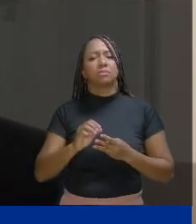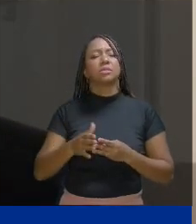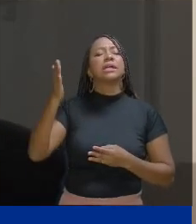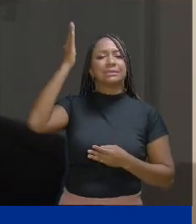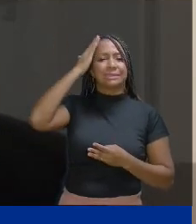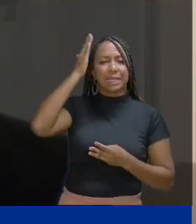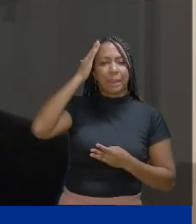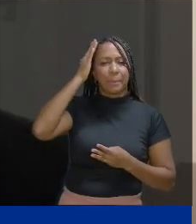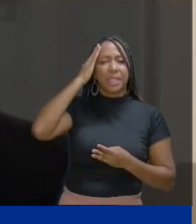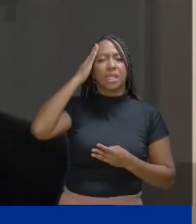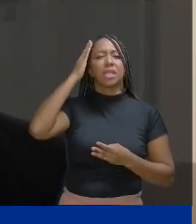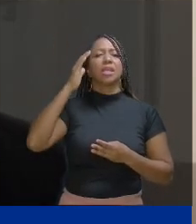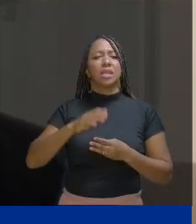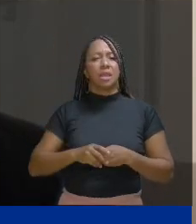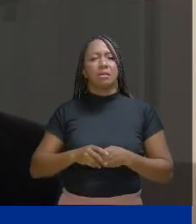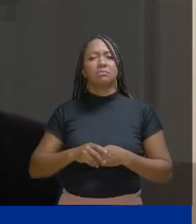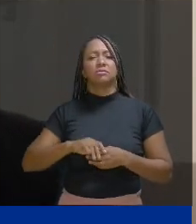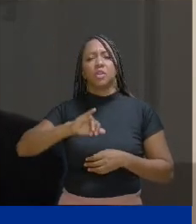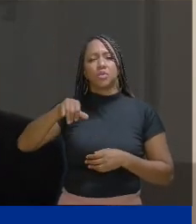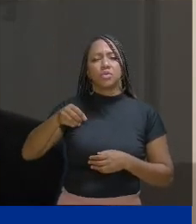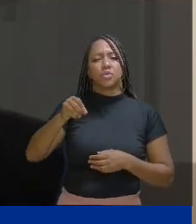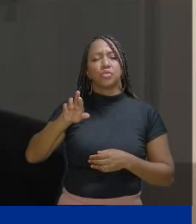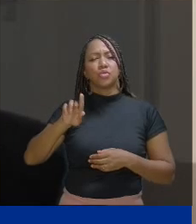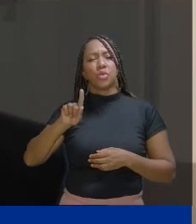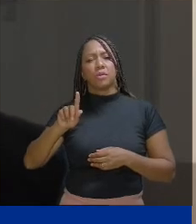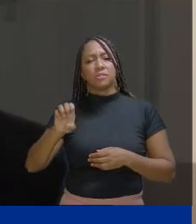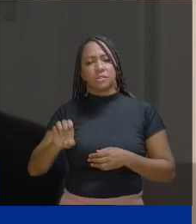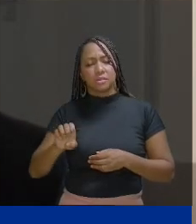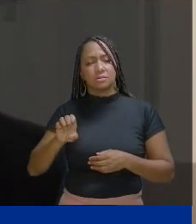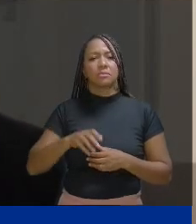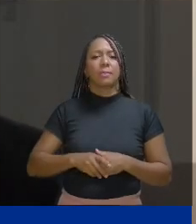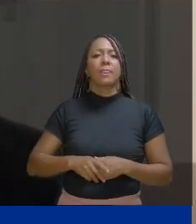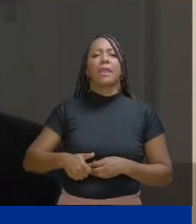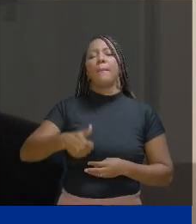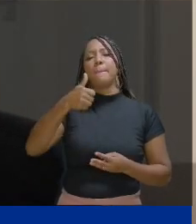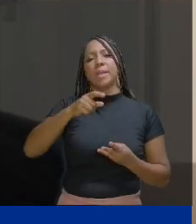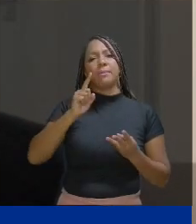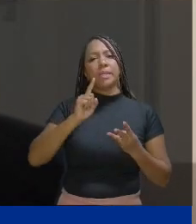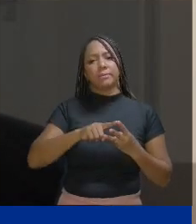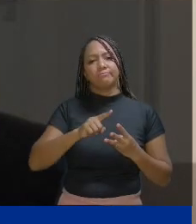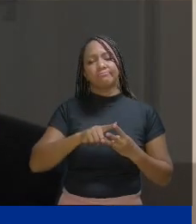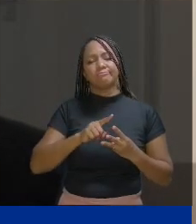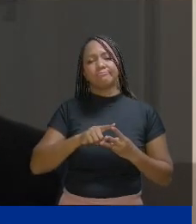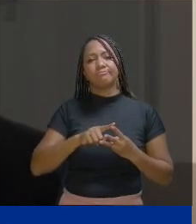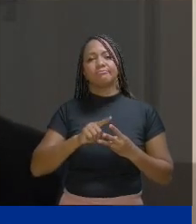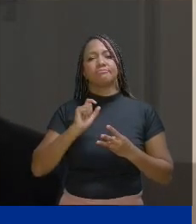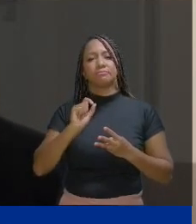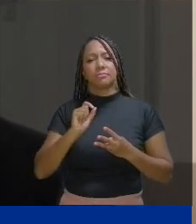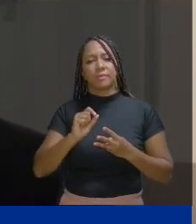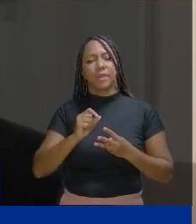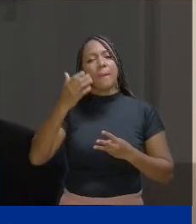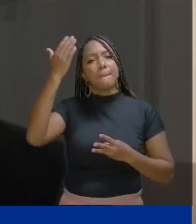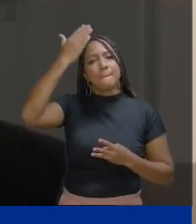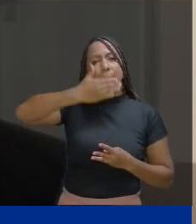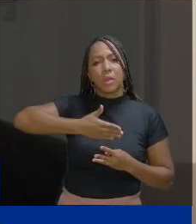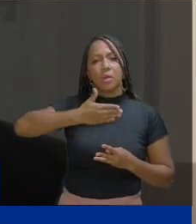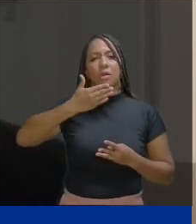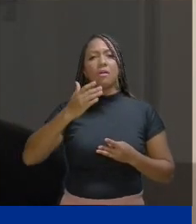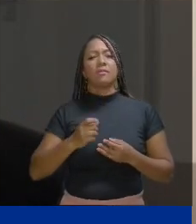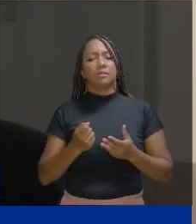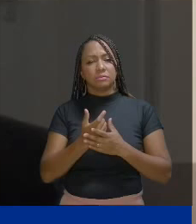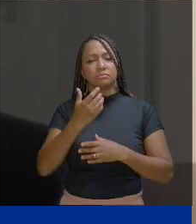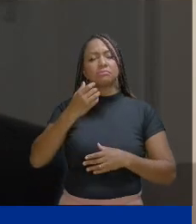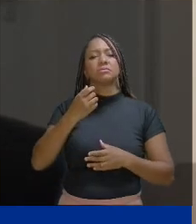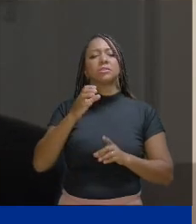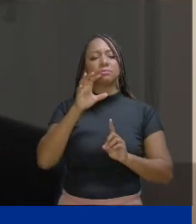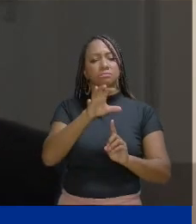ou prévio conhecimento de Jorge Amanajás. Com relação ao primeiro ponto, que é essa existência de uma prova com relação à compra